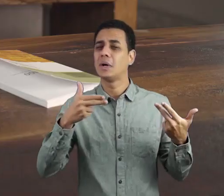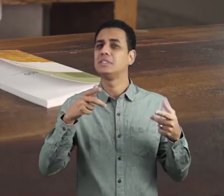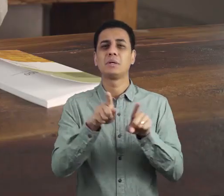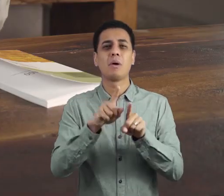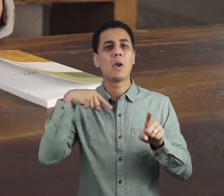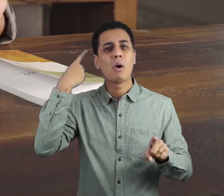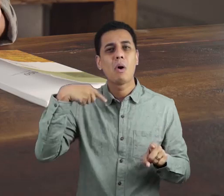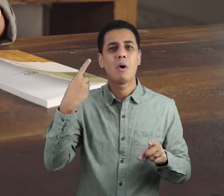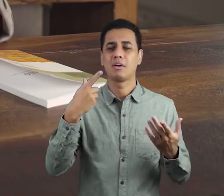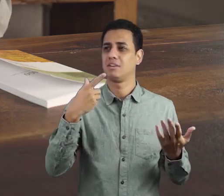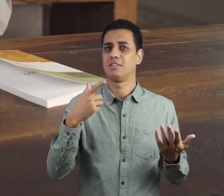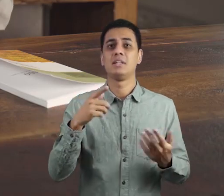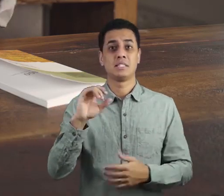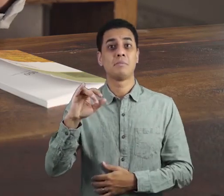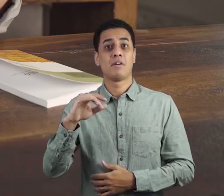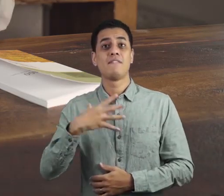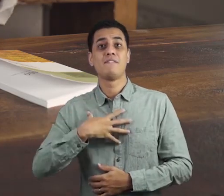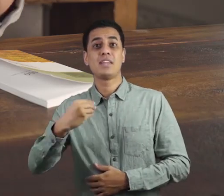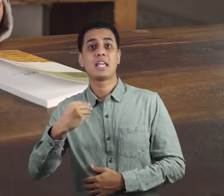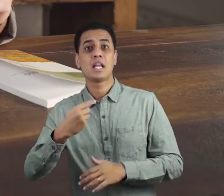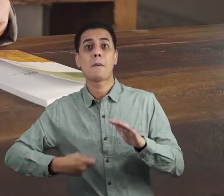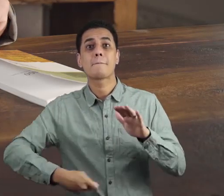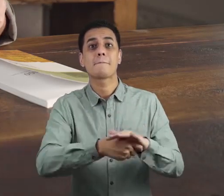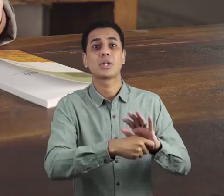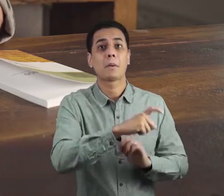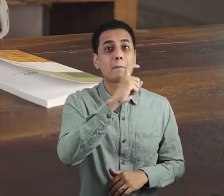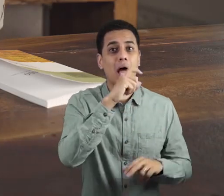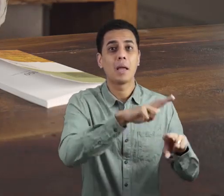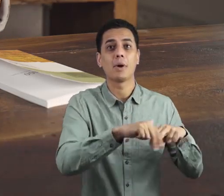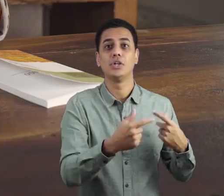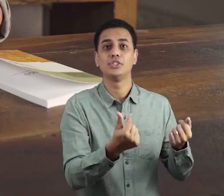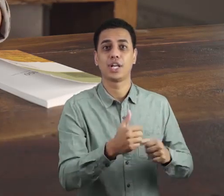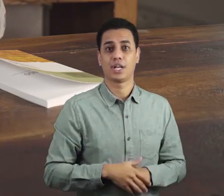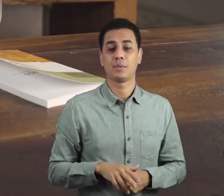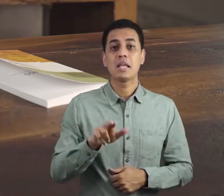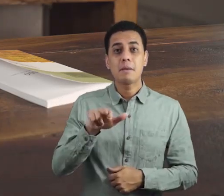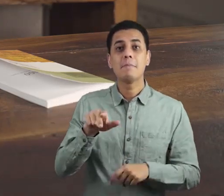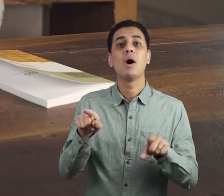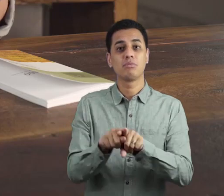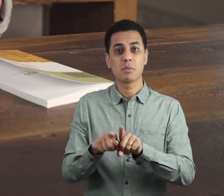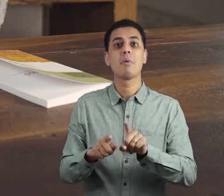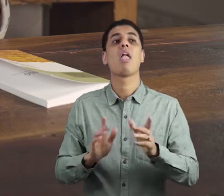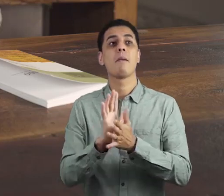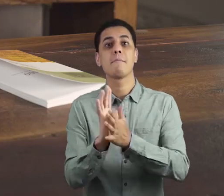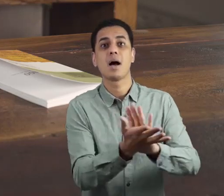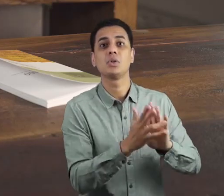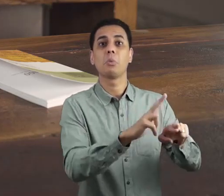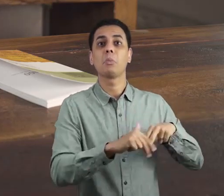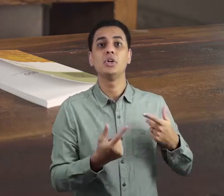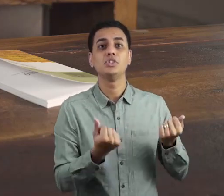de enriquecimento, né? Não dividir uma herança. Nós temos dramas tremendos, a sociedade diariamente